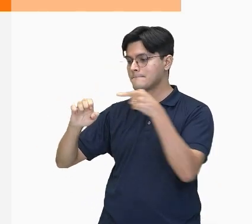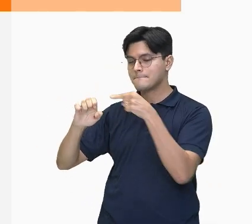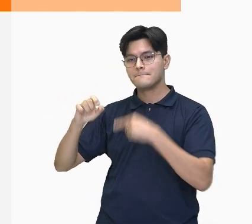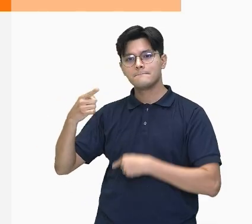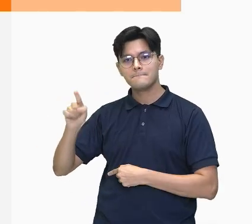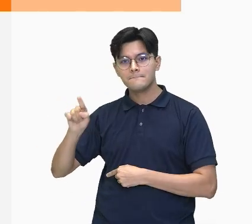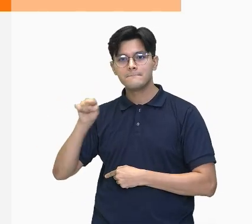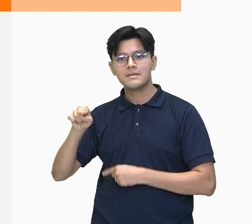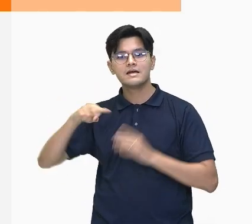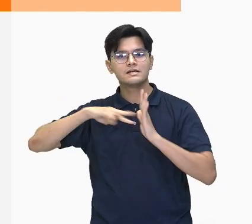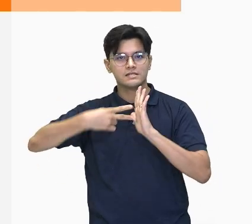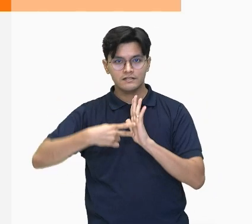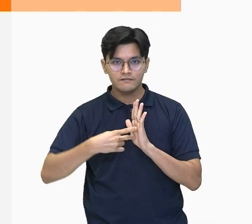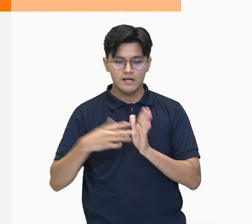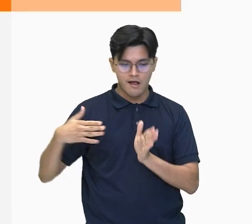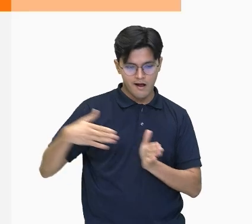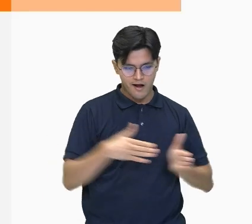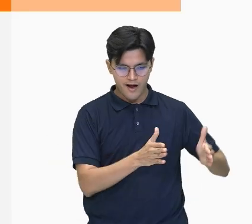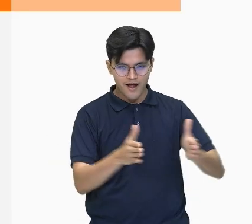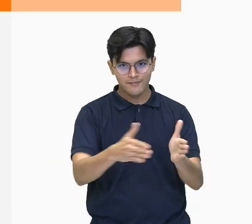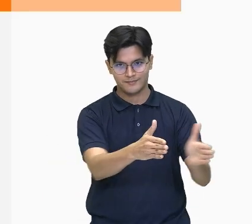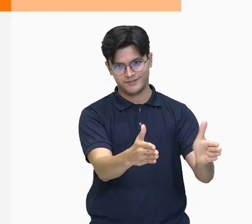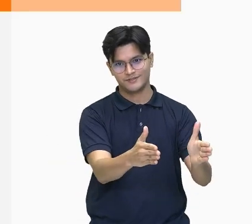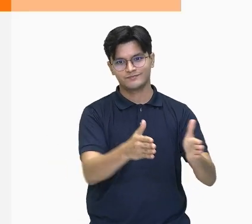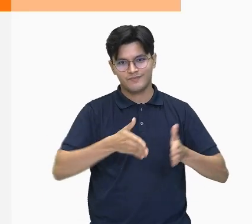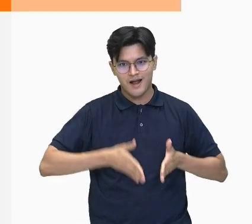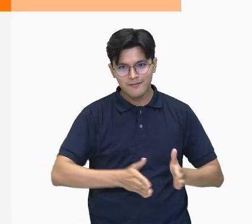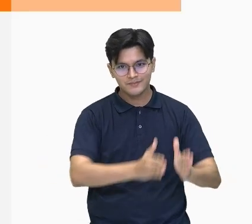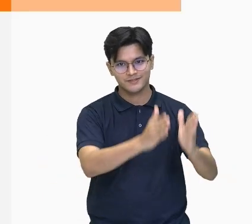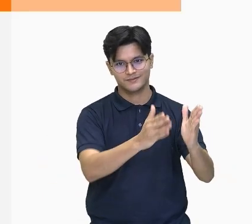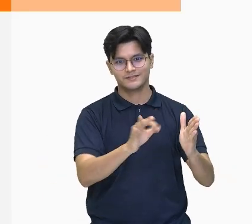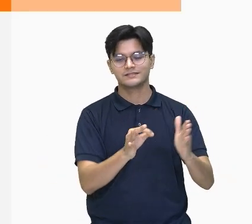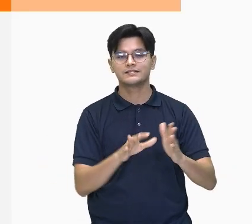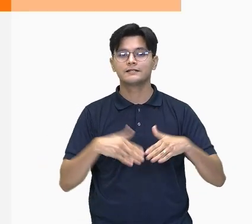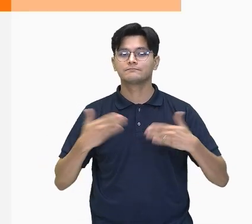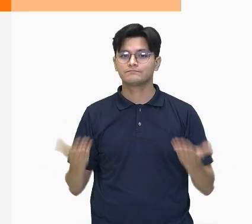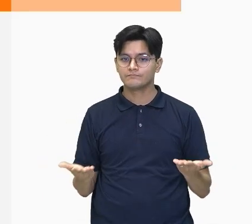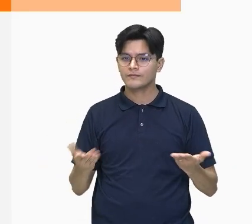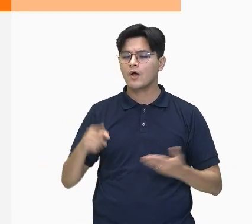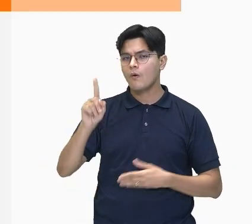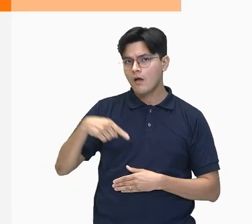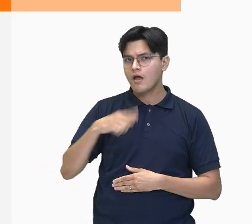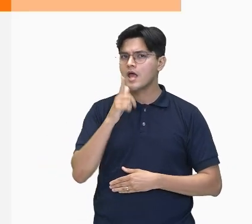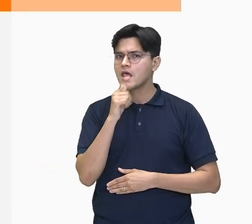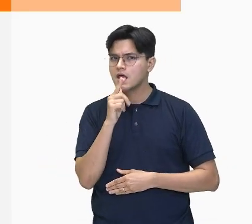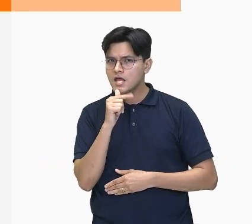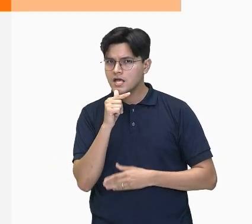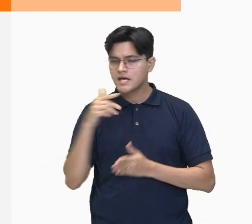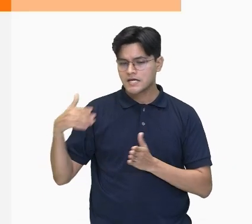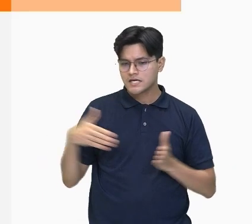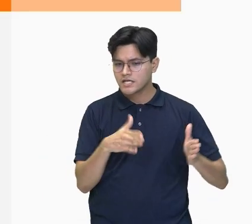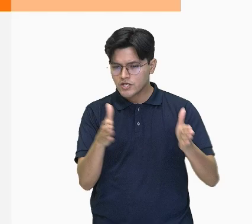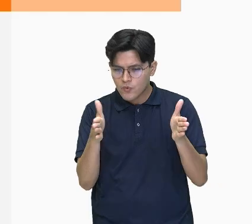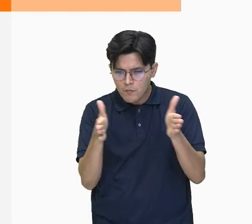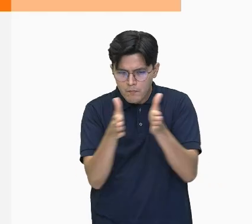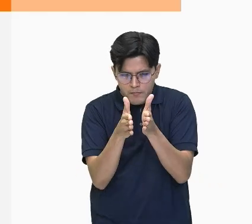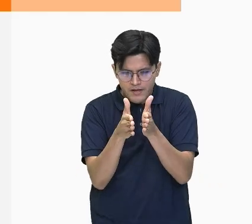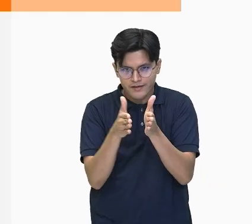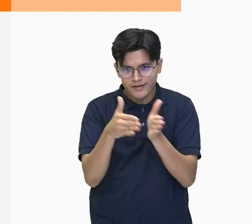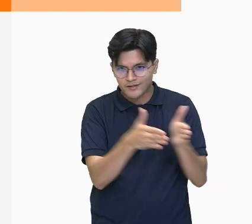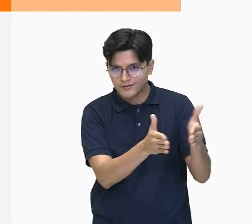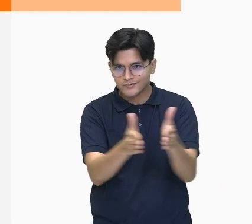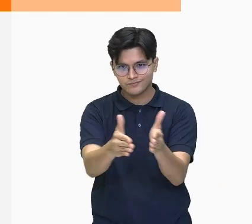pequenos, né, dentro da nossa floresta amazônica, rios pequenos que são como caminhos de